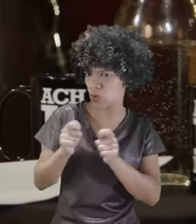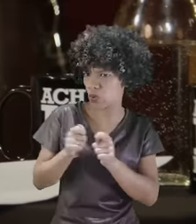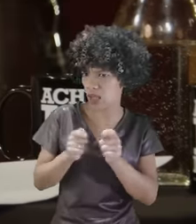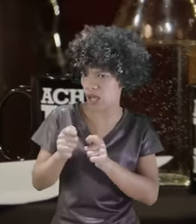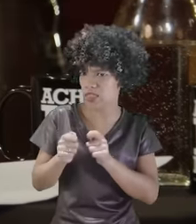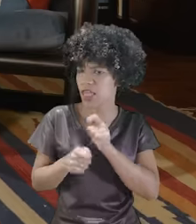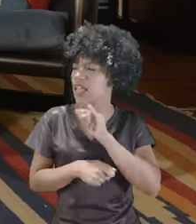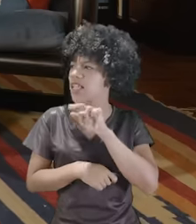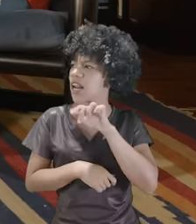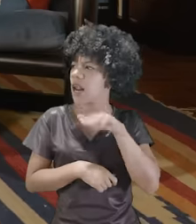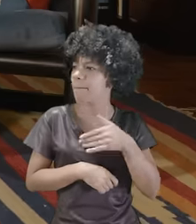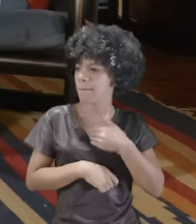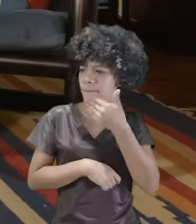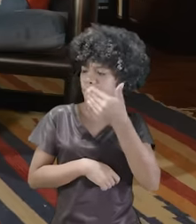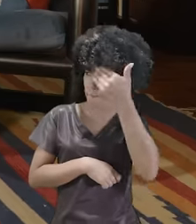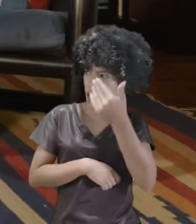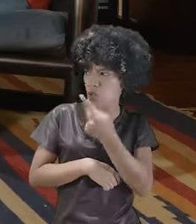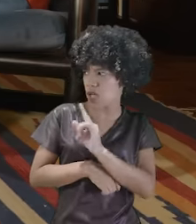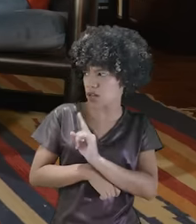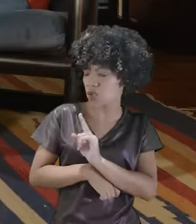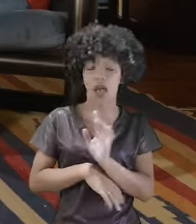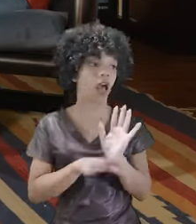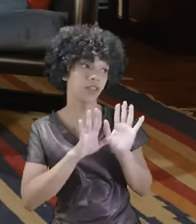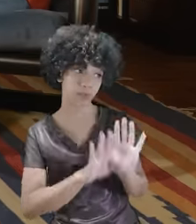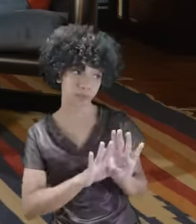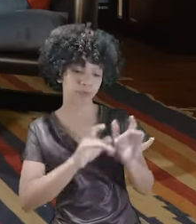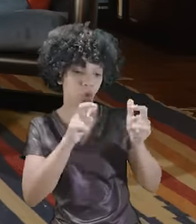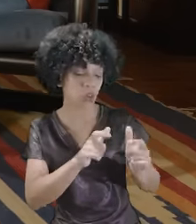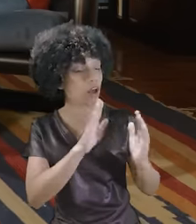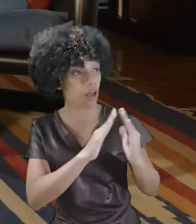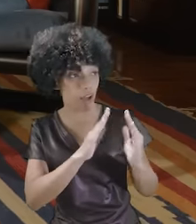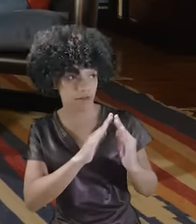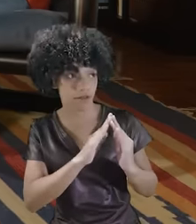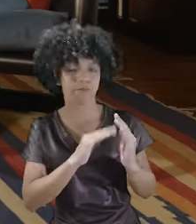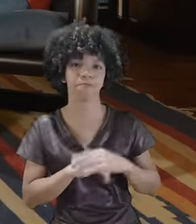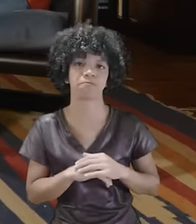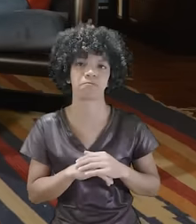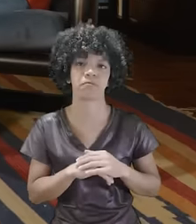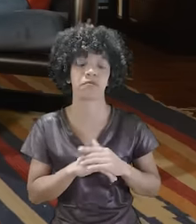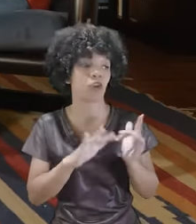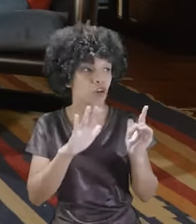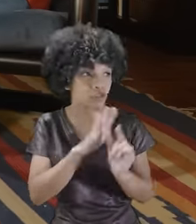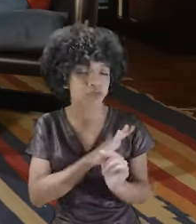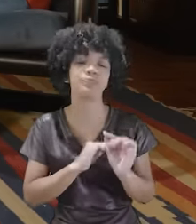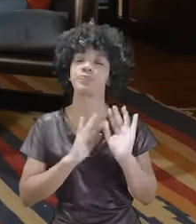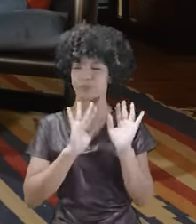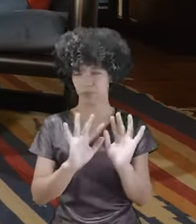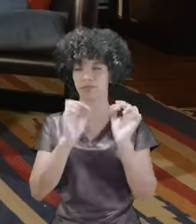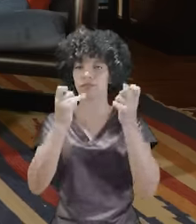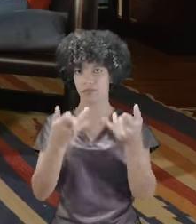Estado Islã não era sua e quando você pegar nada aonde a nossa casa a gente fugiu onde eles